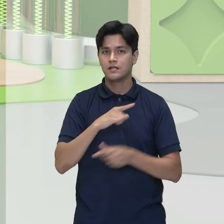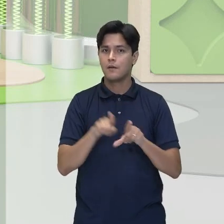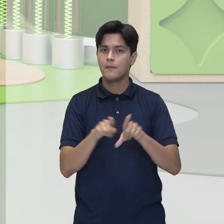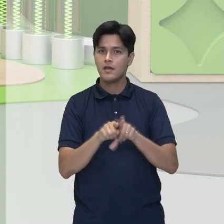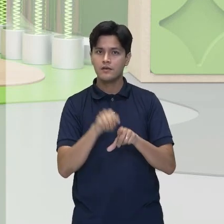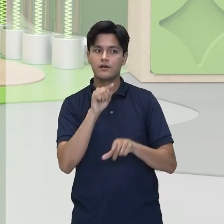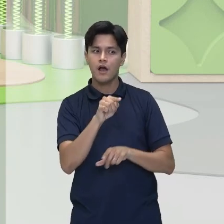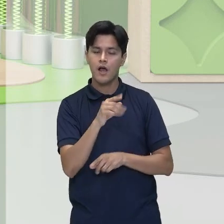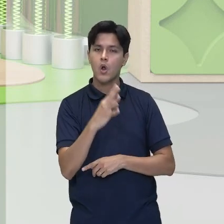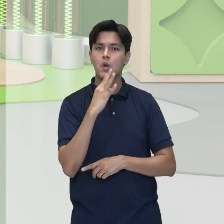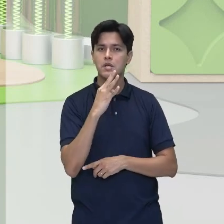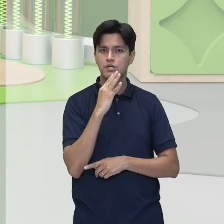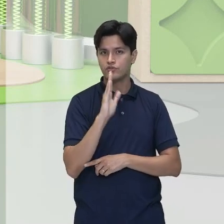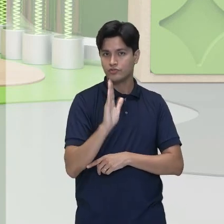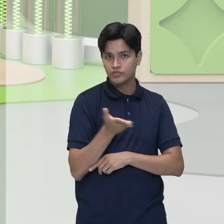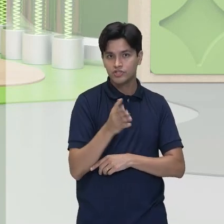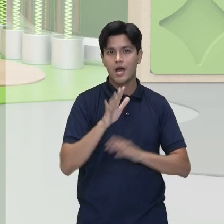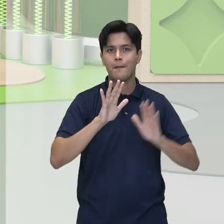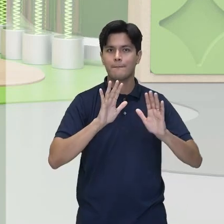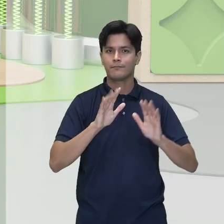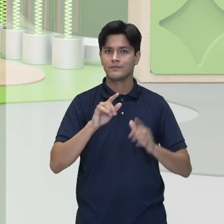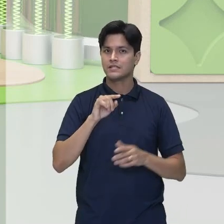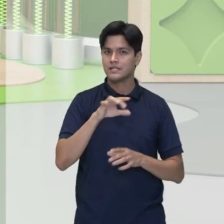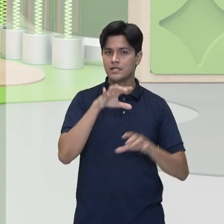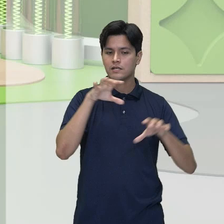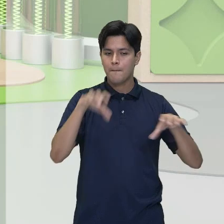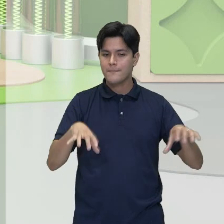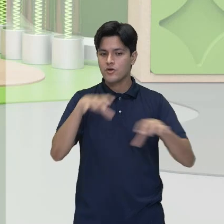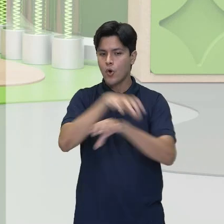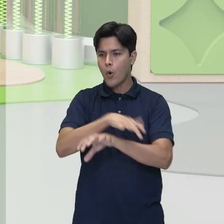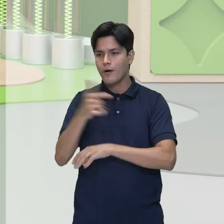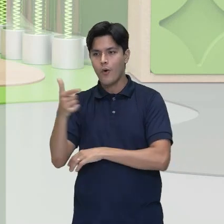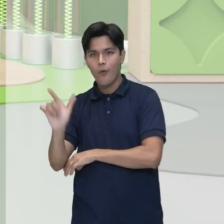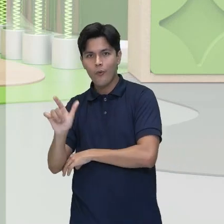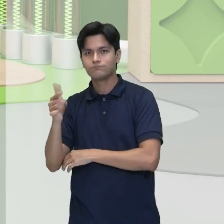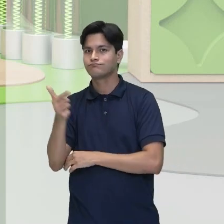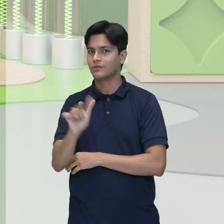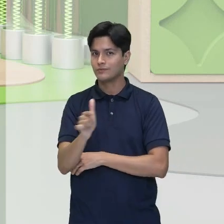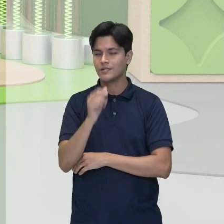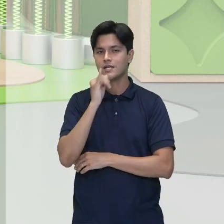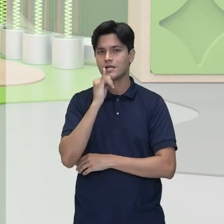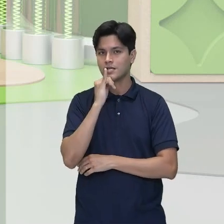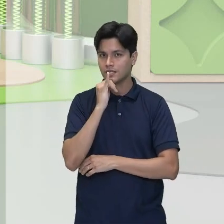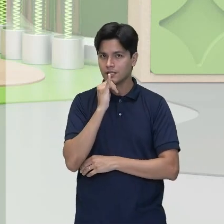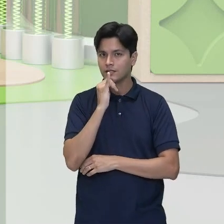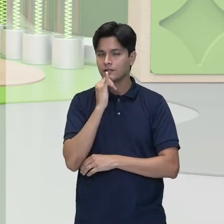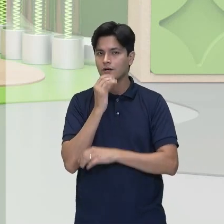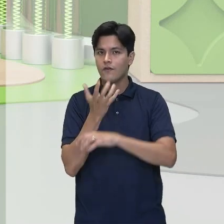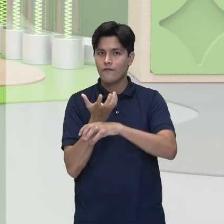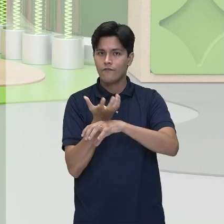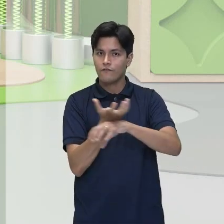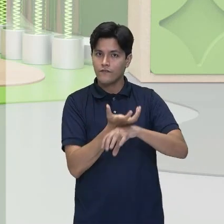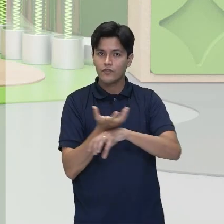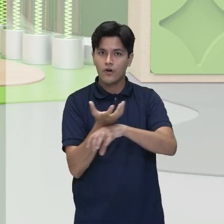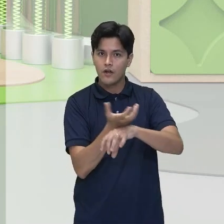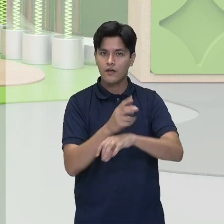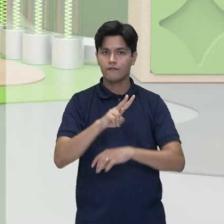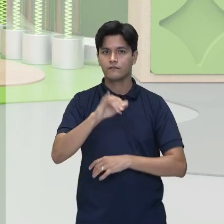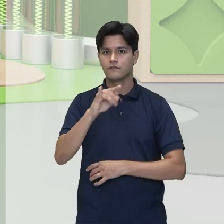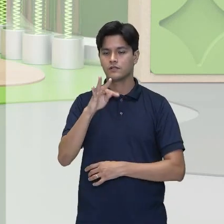outros lugares, em outros biomas, Então, por exemplo, a nossa Vitória Régia, A gente percebe aí que é